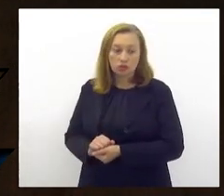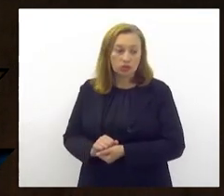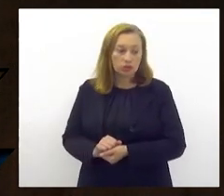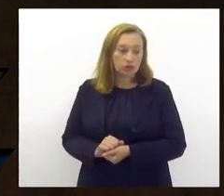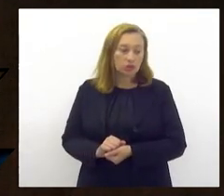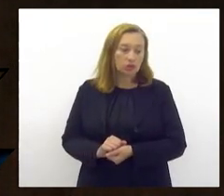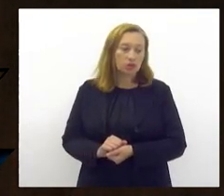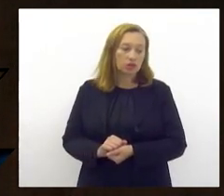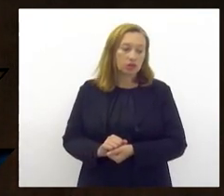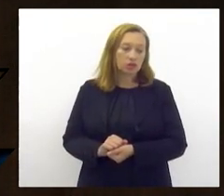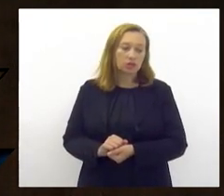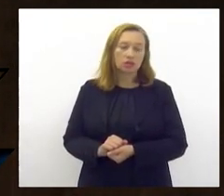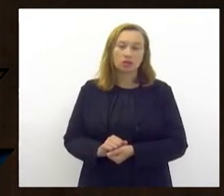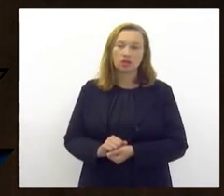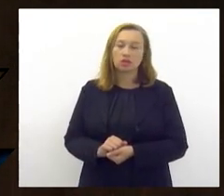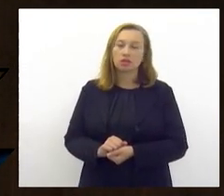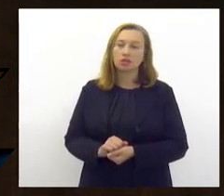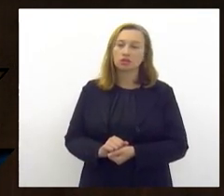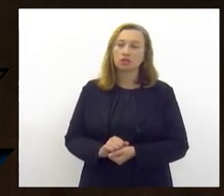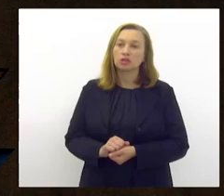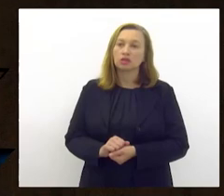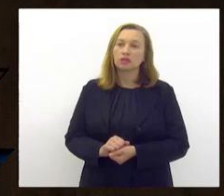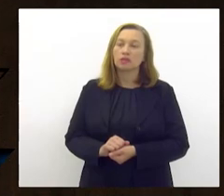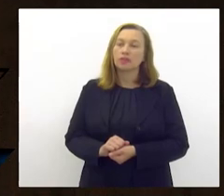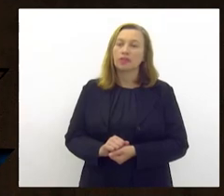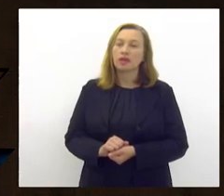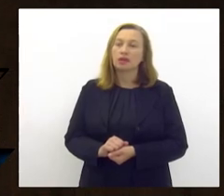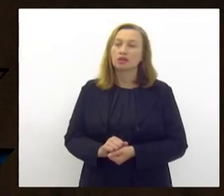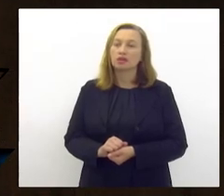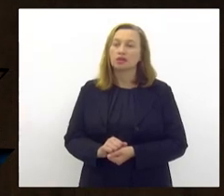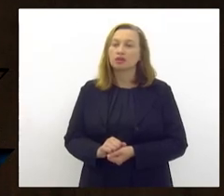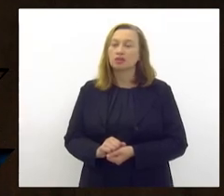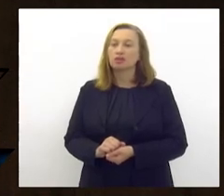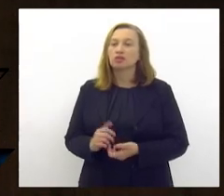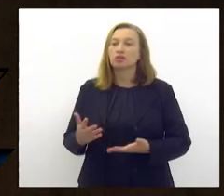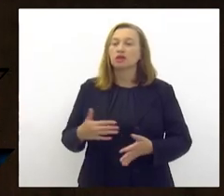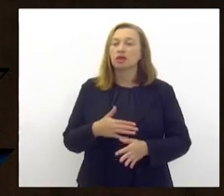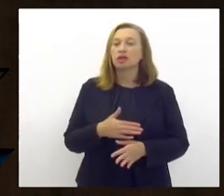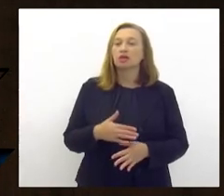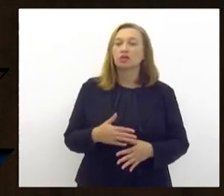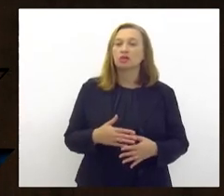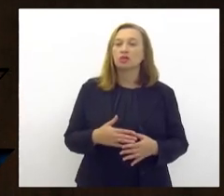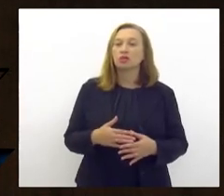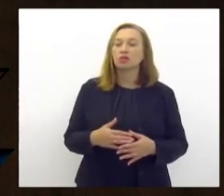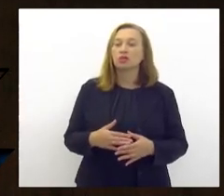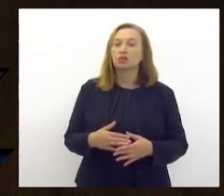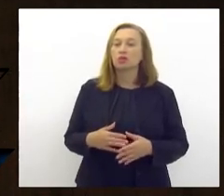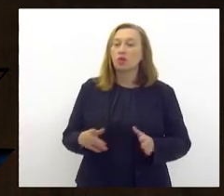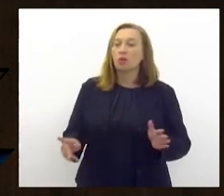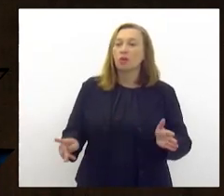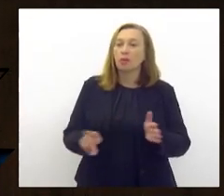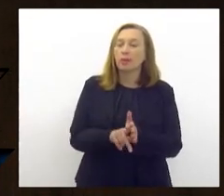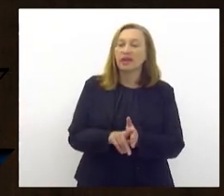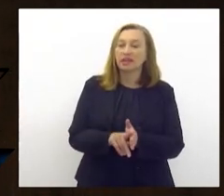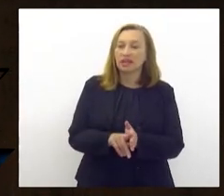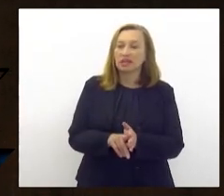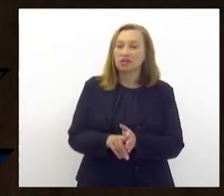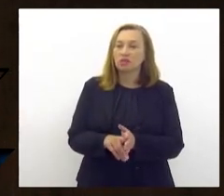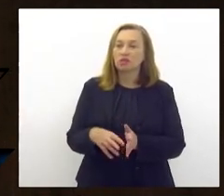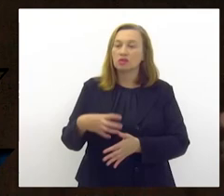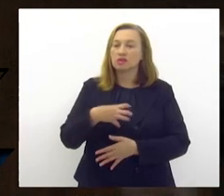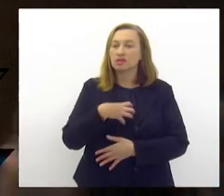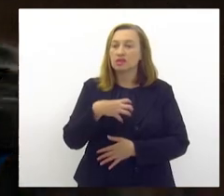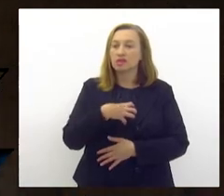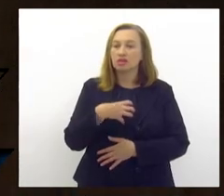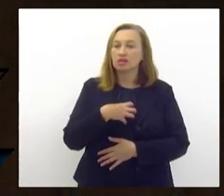relação mimese diegese instaura nas sujeitas e nos sujeitos o pertencimento e a sensação